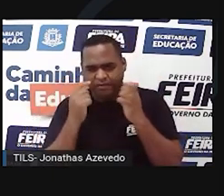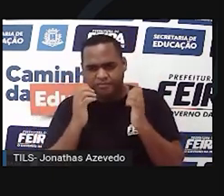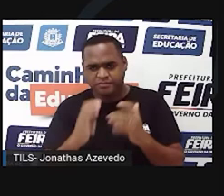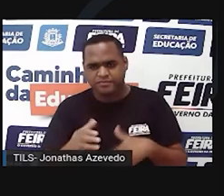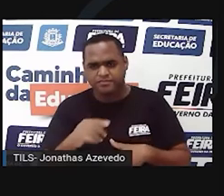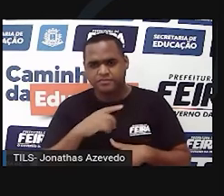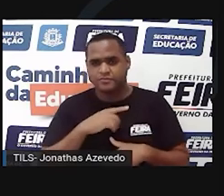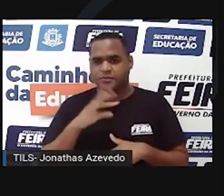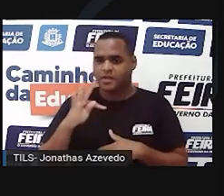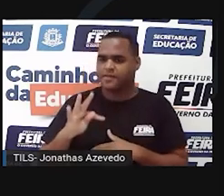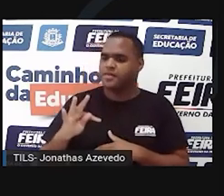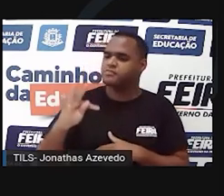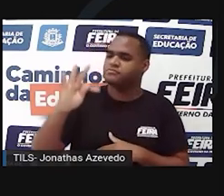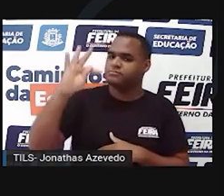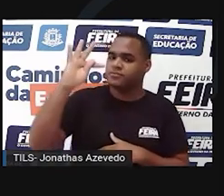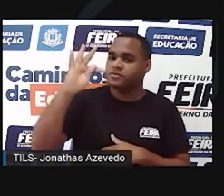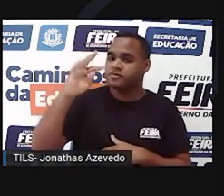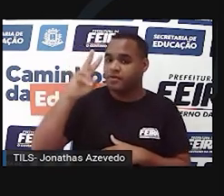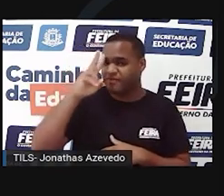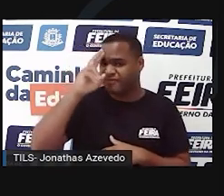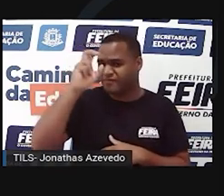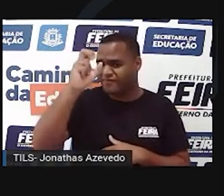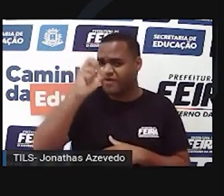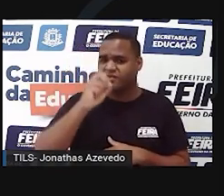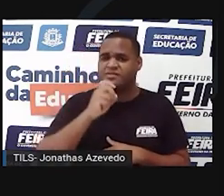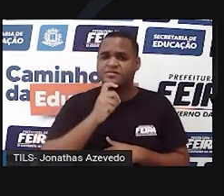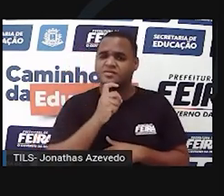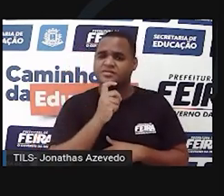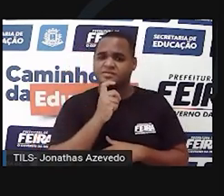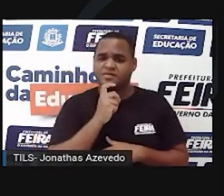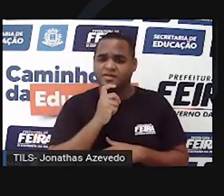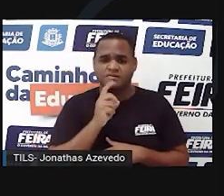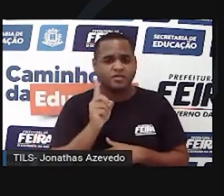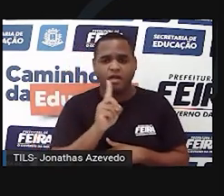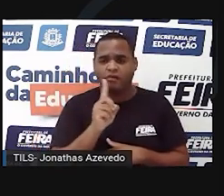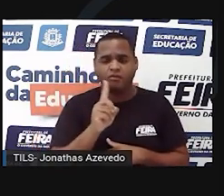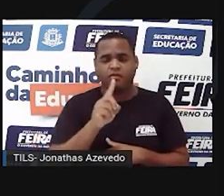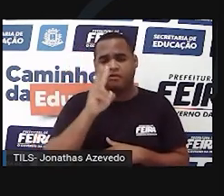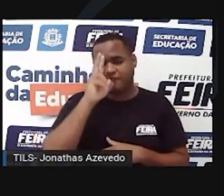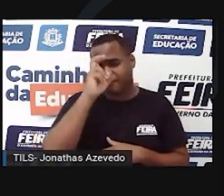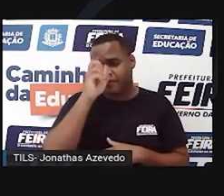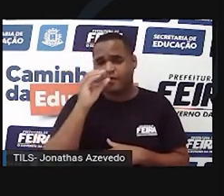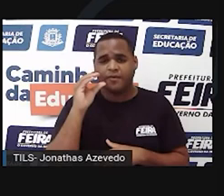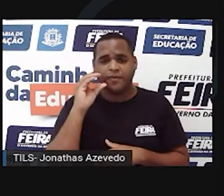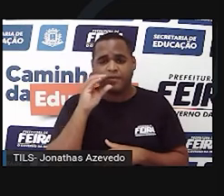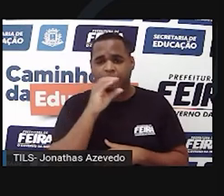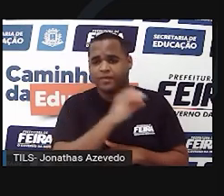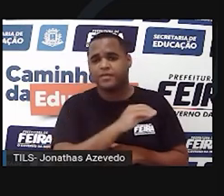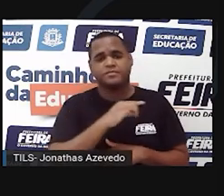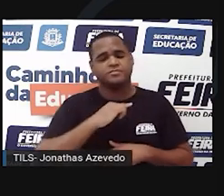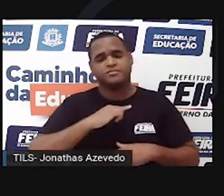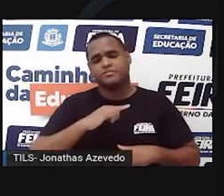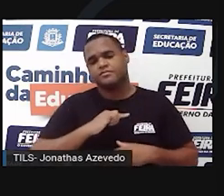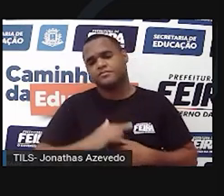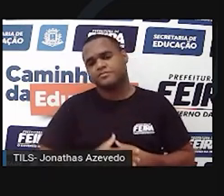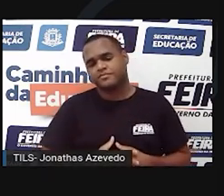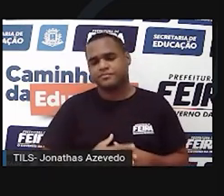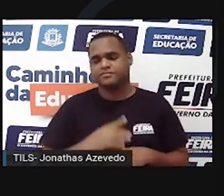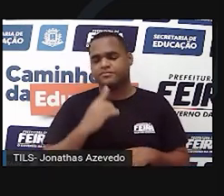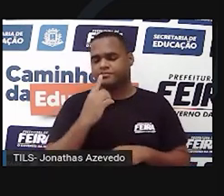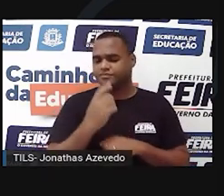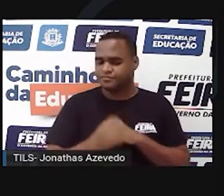um aumento na temperatura média do planeta. O que quer dizer que, a cada ano,